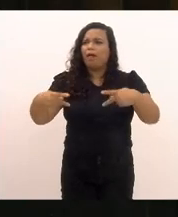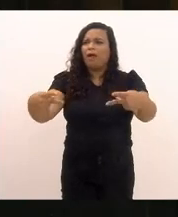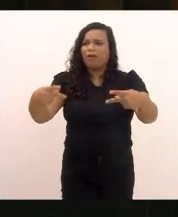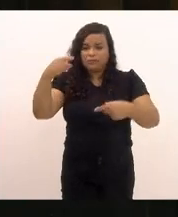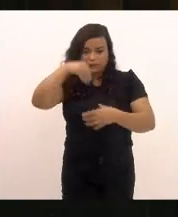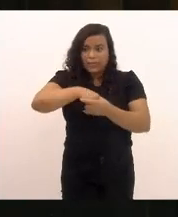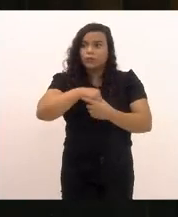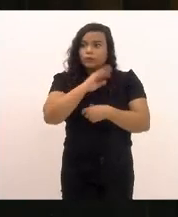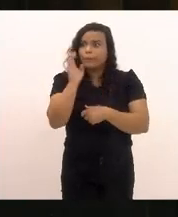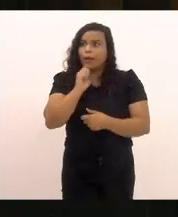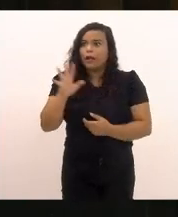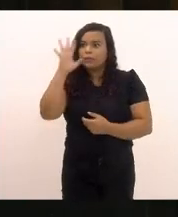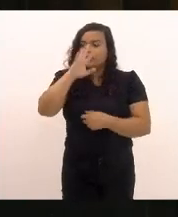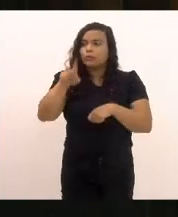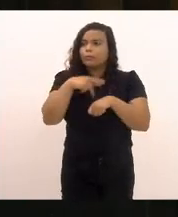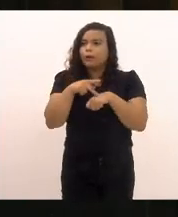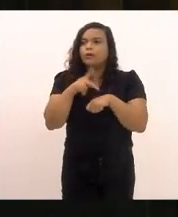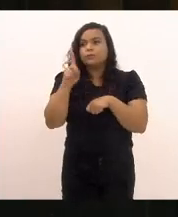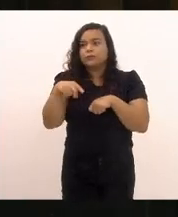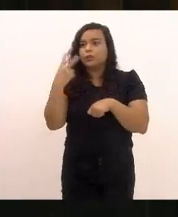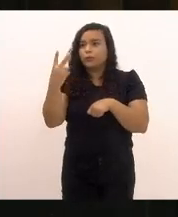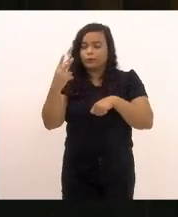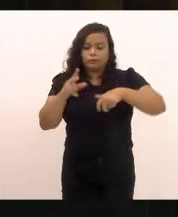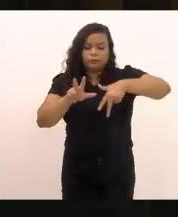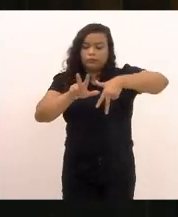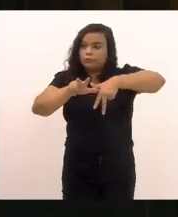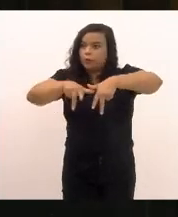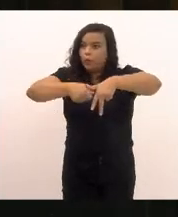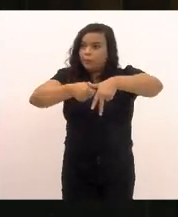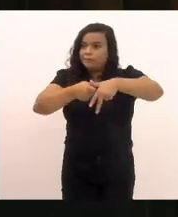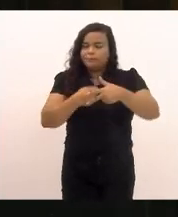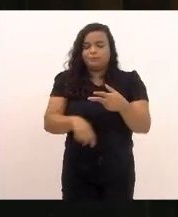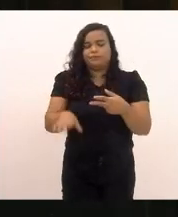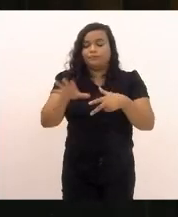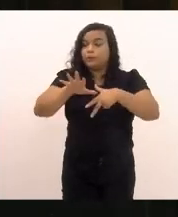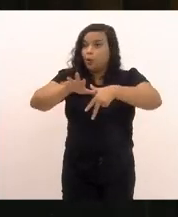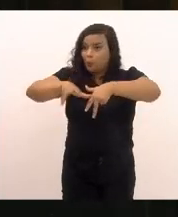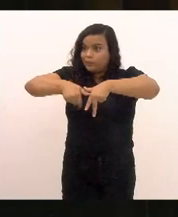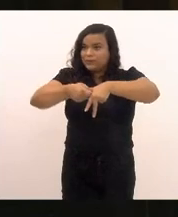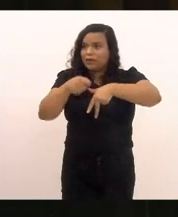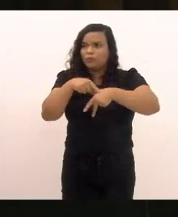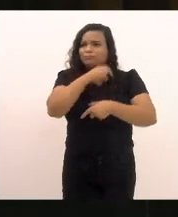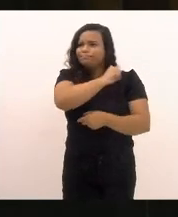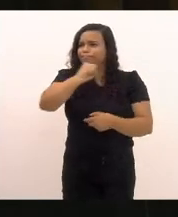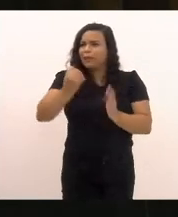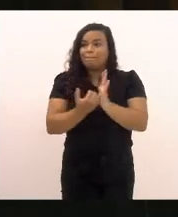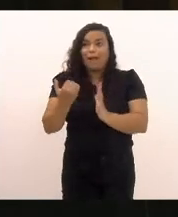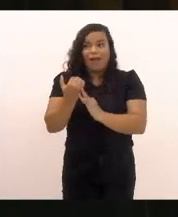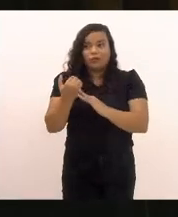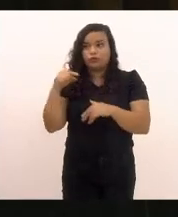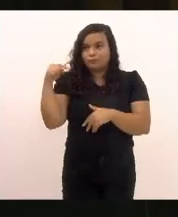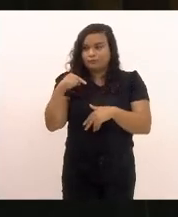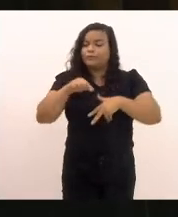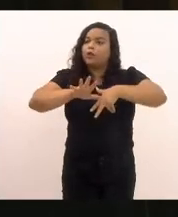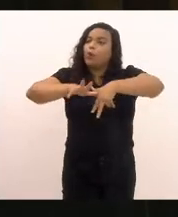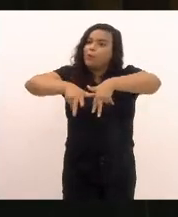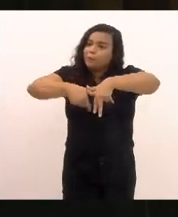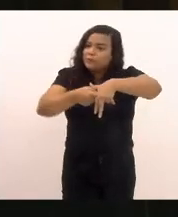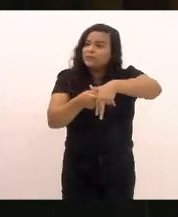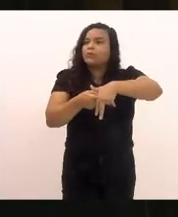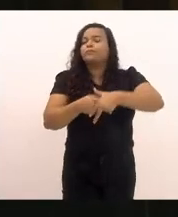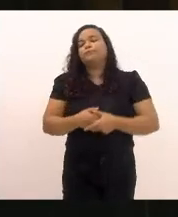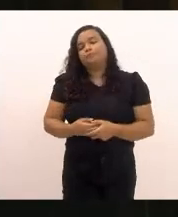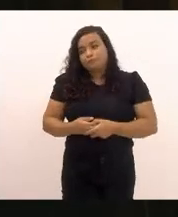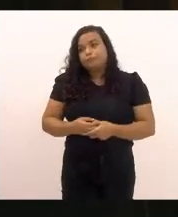coisas. A corrupção é o que mais mata no nosso país. A corrupção é o que mais